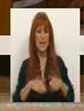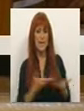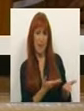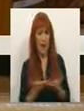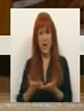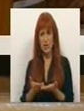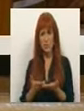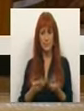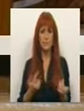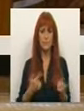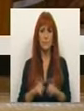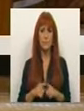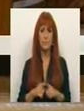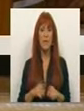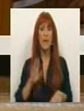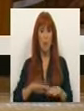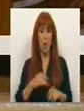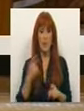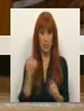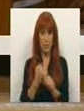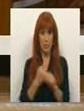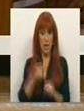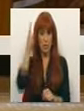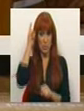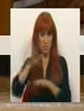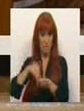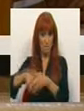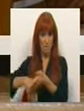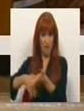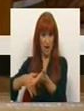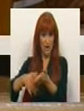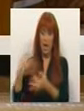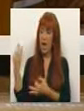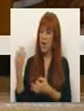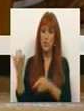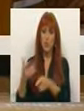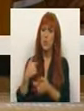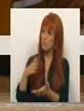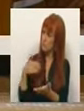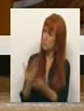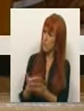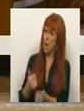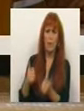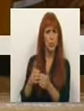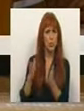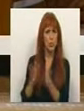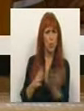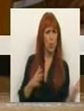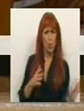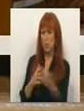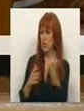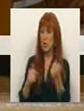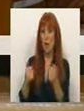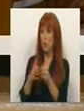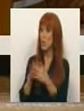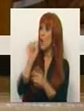iniciativa. Pela missão que os bombeiros desenvolvem, é justo o reconhecimento de todos, a